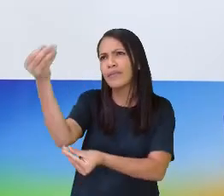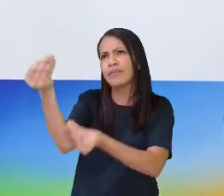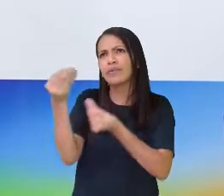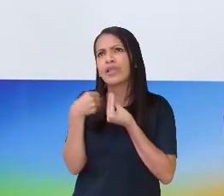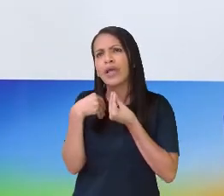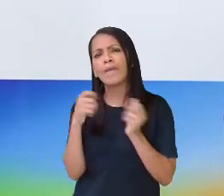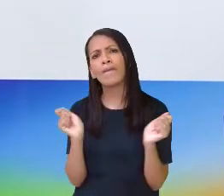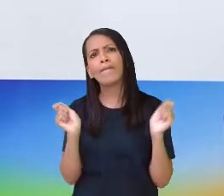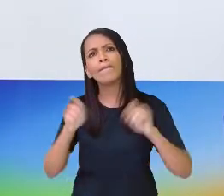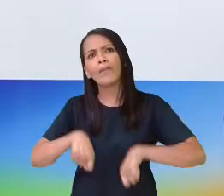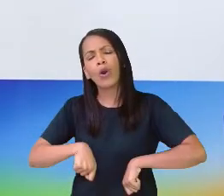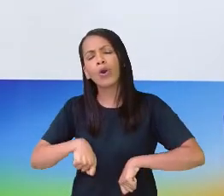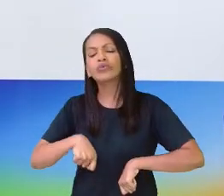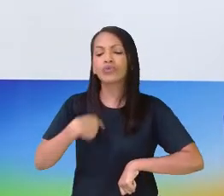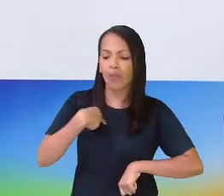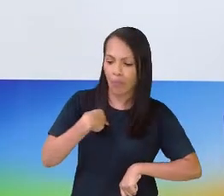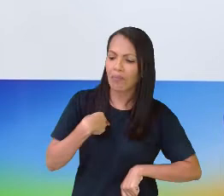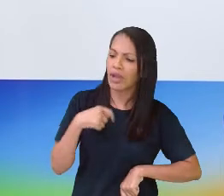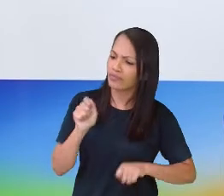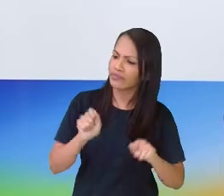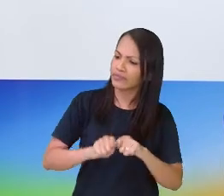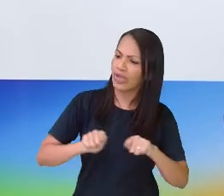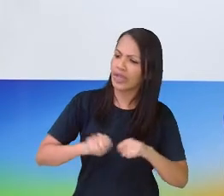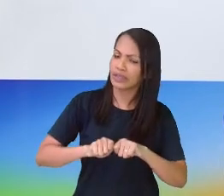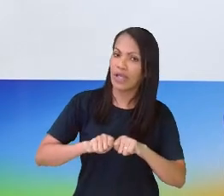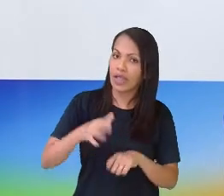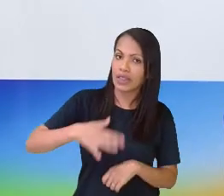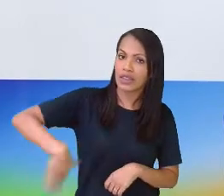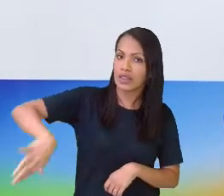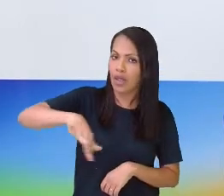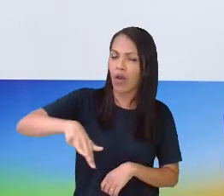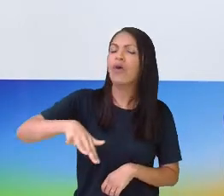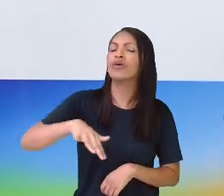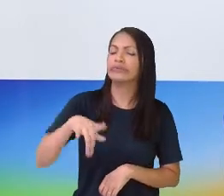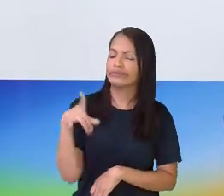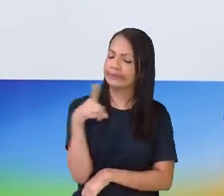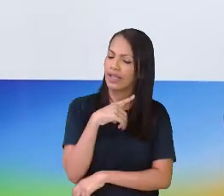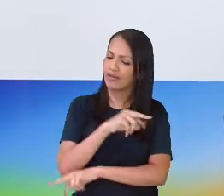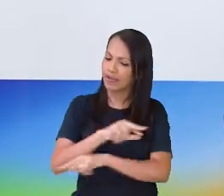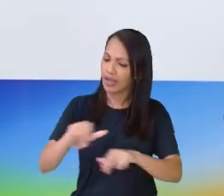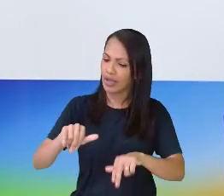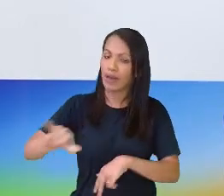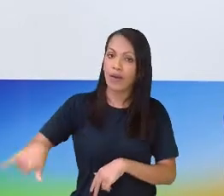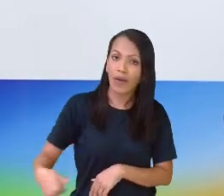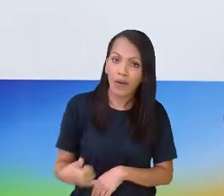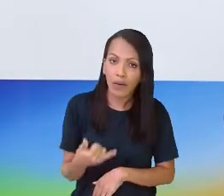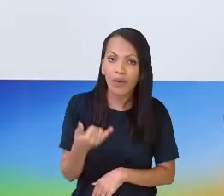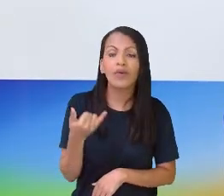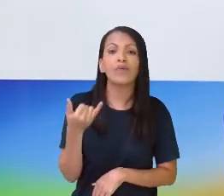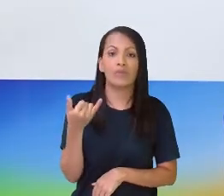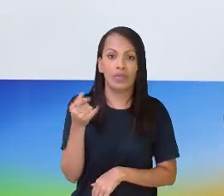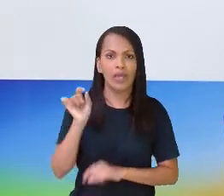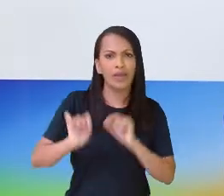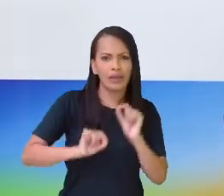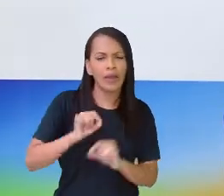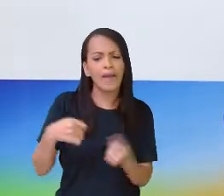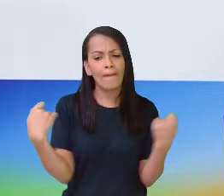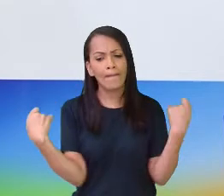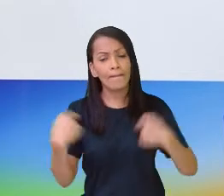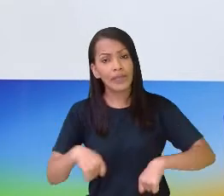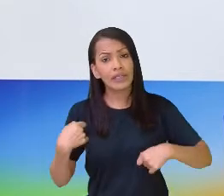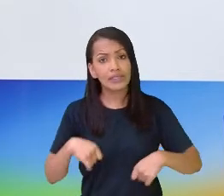que eu posso me apropriar, né, considerando que nós somos oportunistas, nós professores somos todos oportunistas e a gente precisa